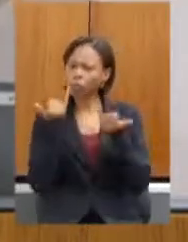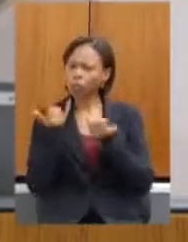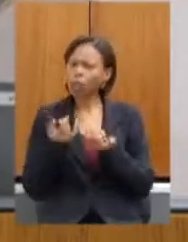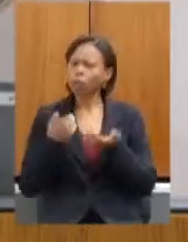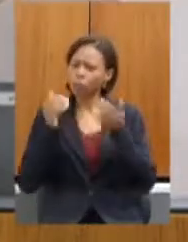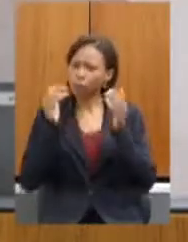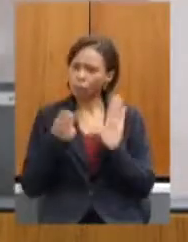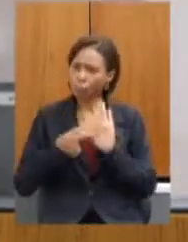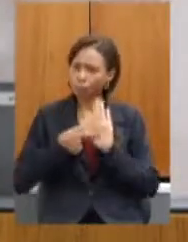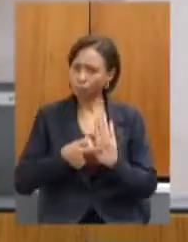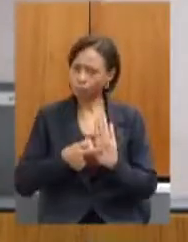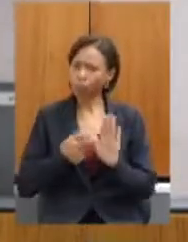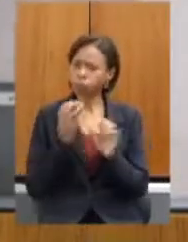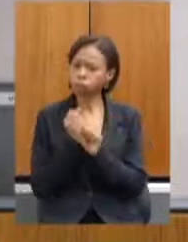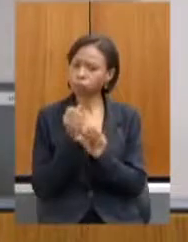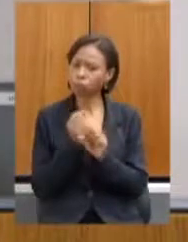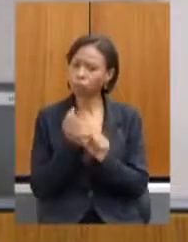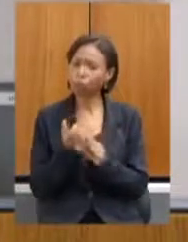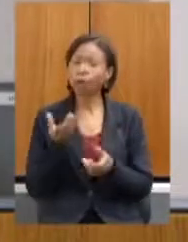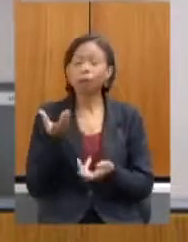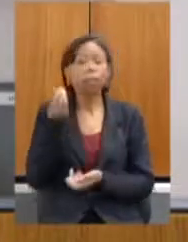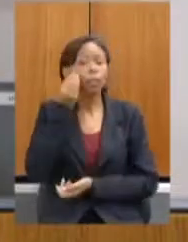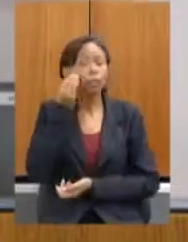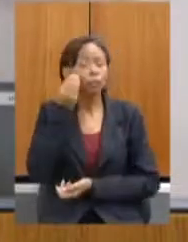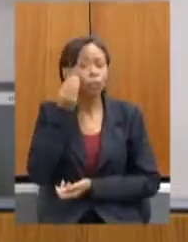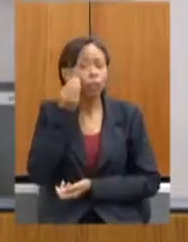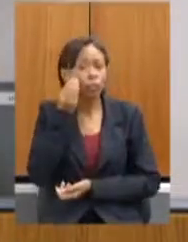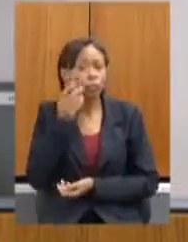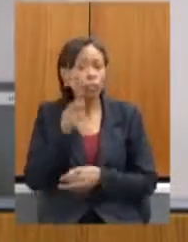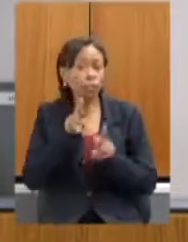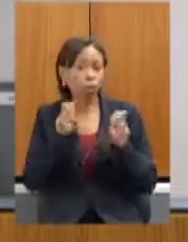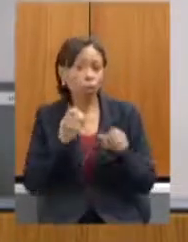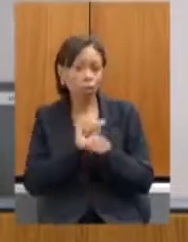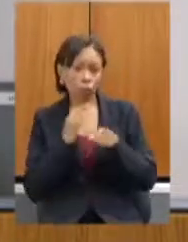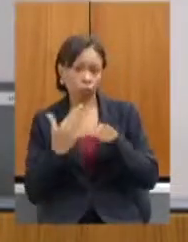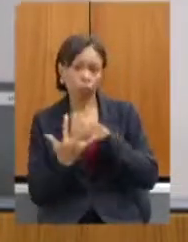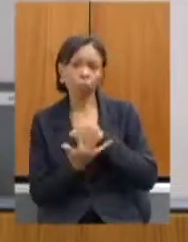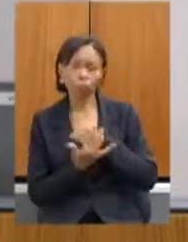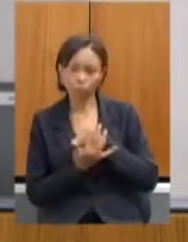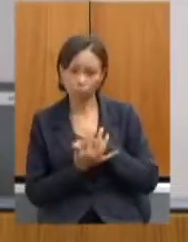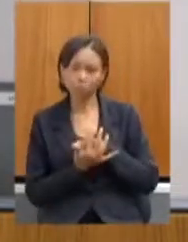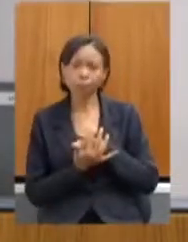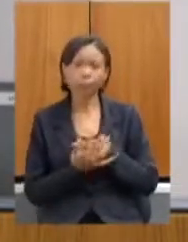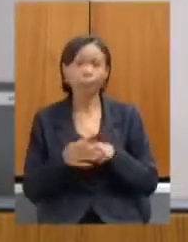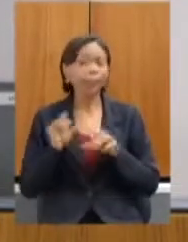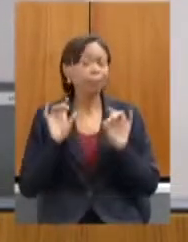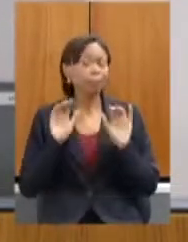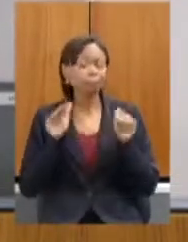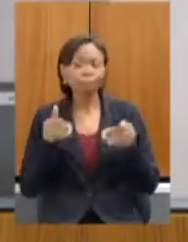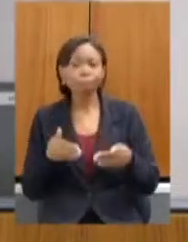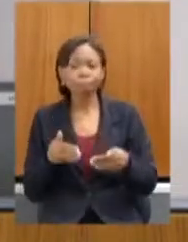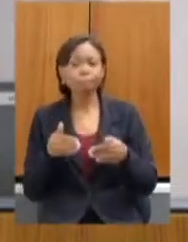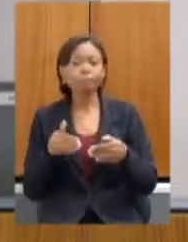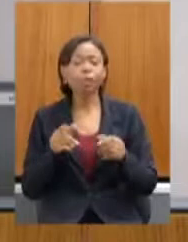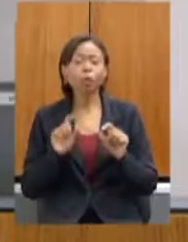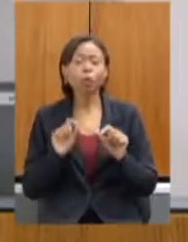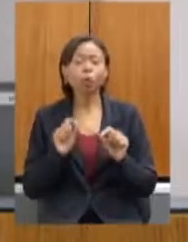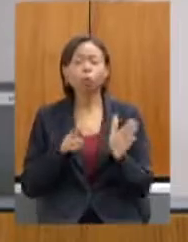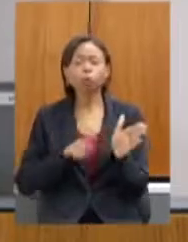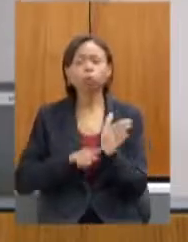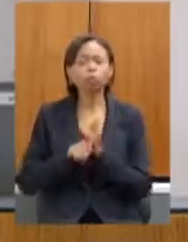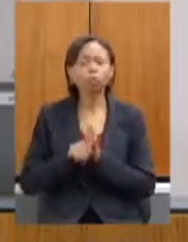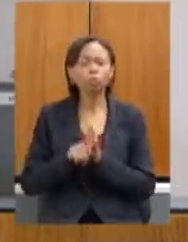contas sobre aquisição e realização dos Testes de diagnóstico da corrida 19 sobretudo especificando os que seguinte